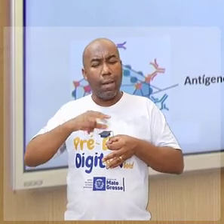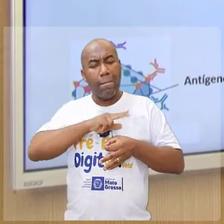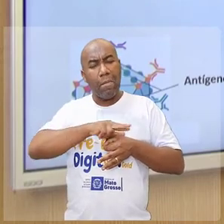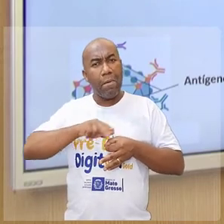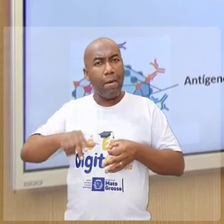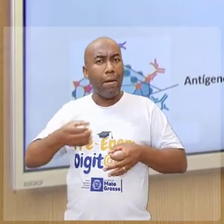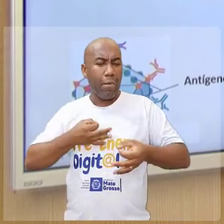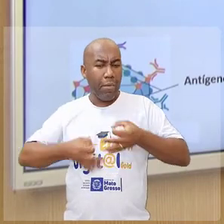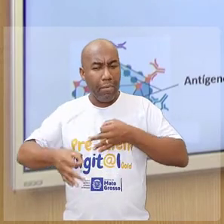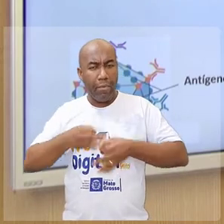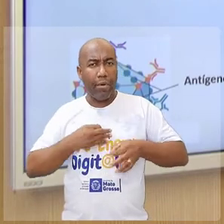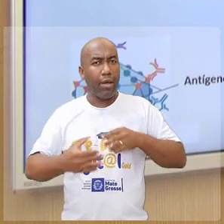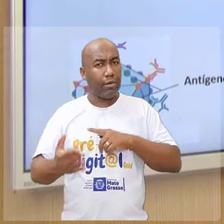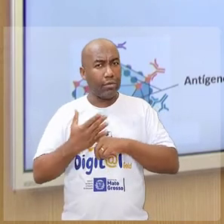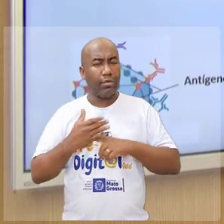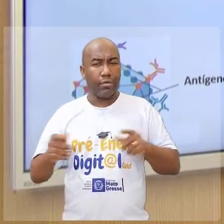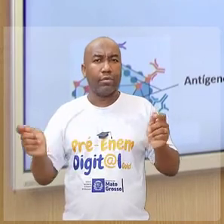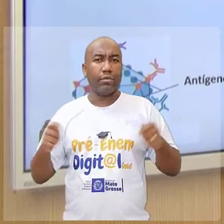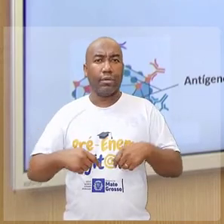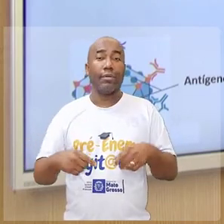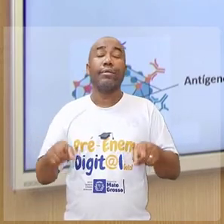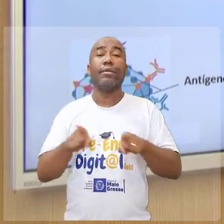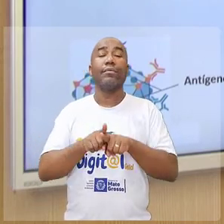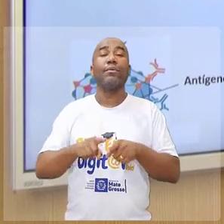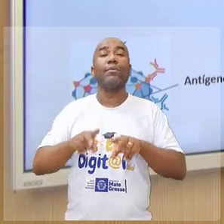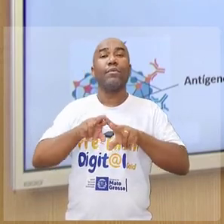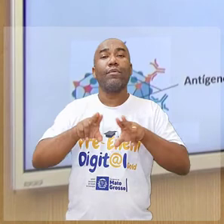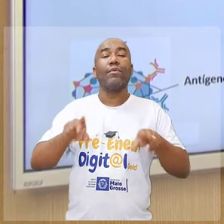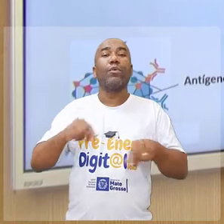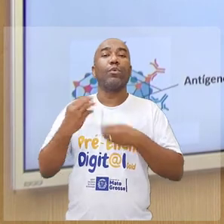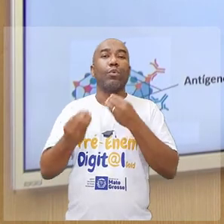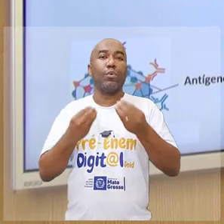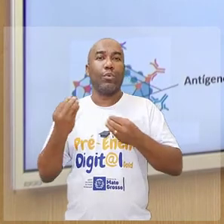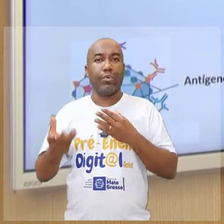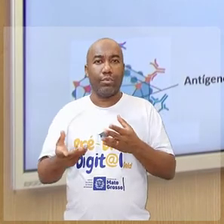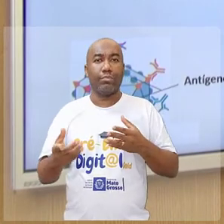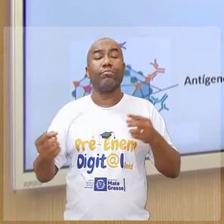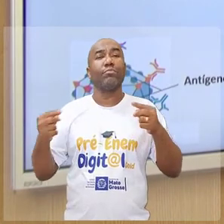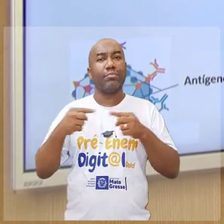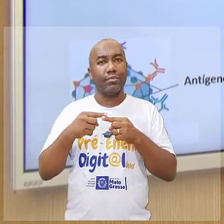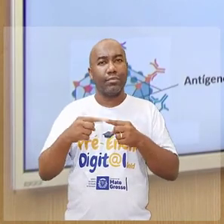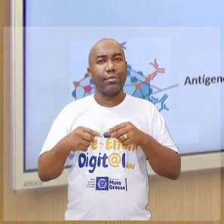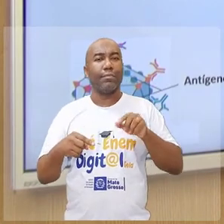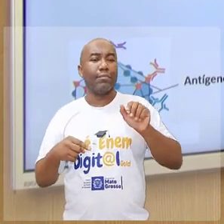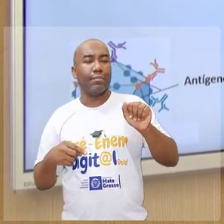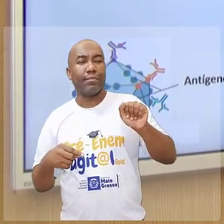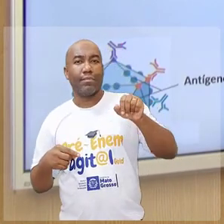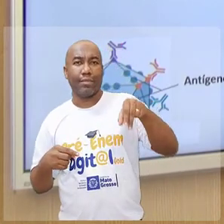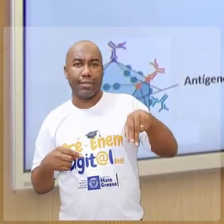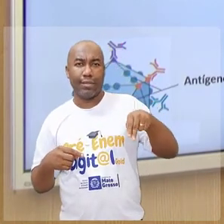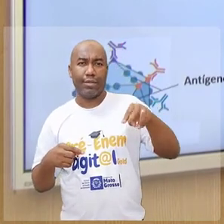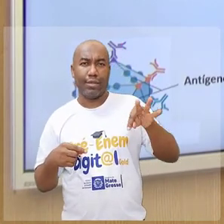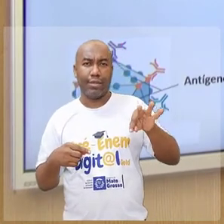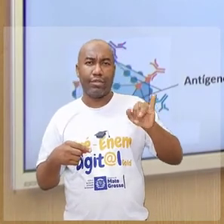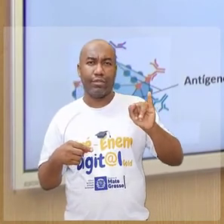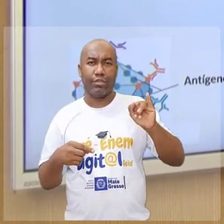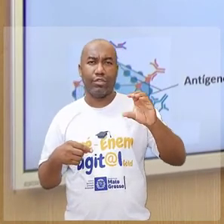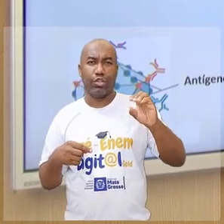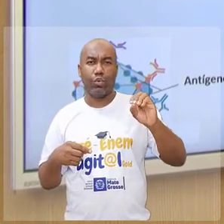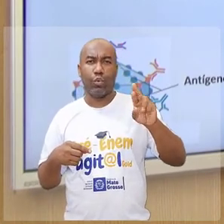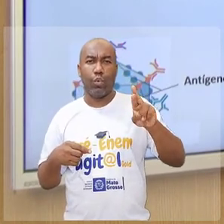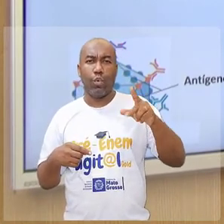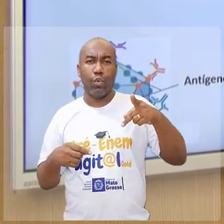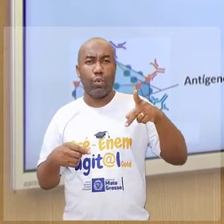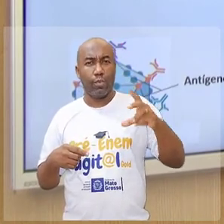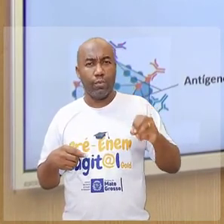formadas por células e também por anticorpos, que são proteínas, tá?